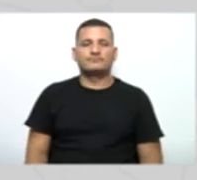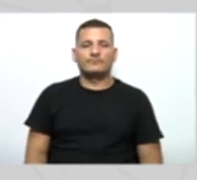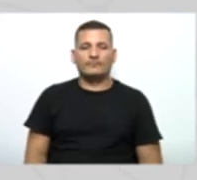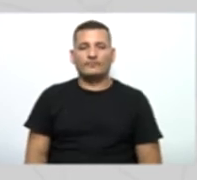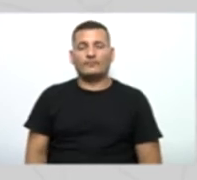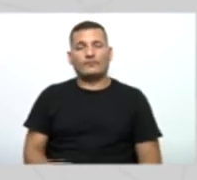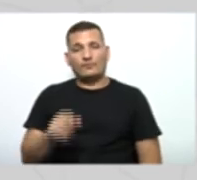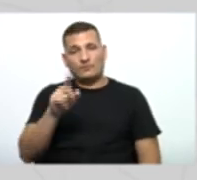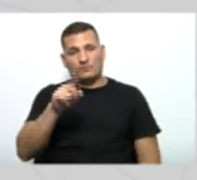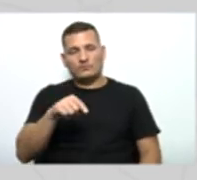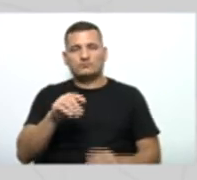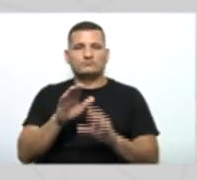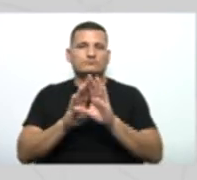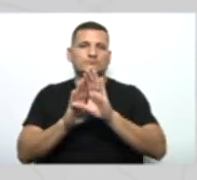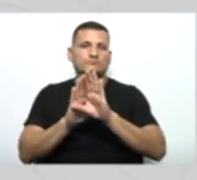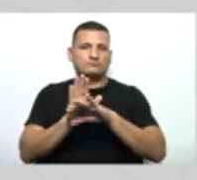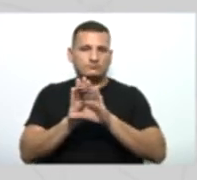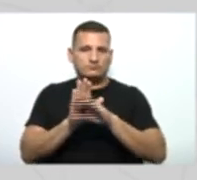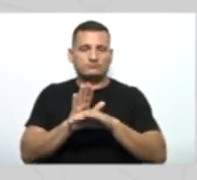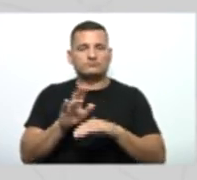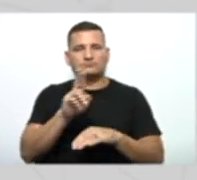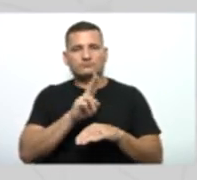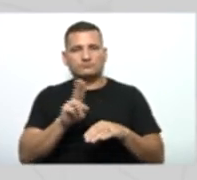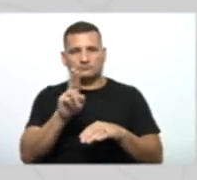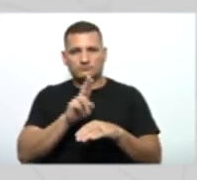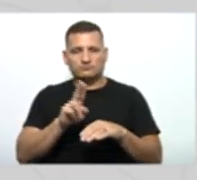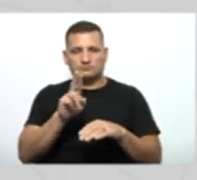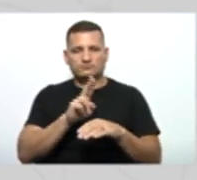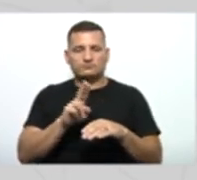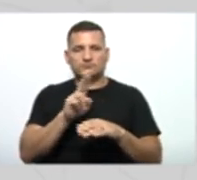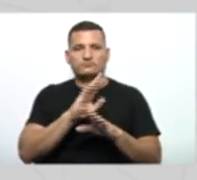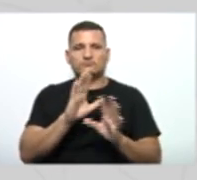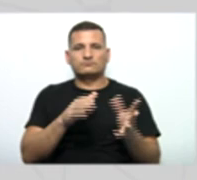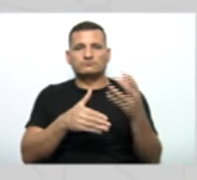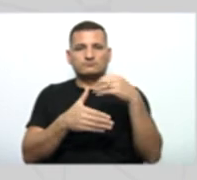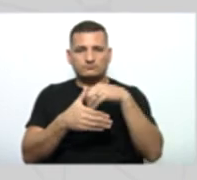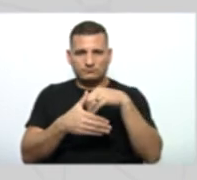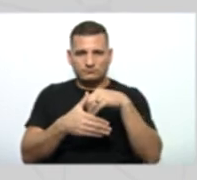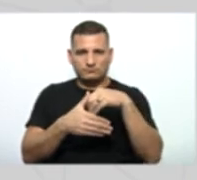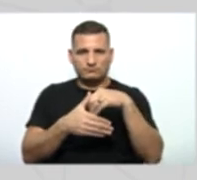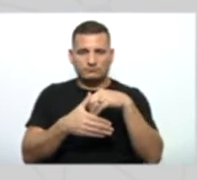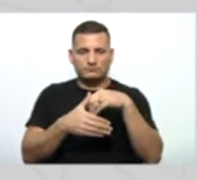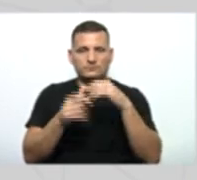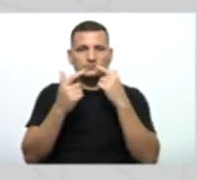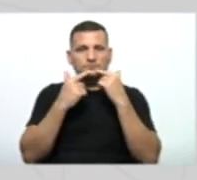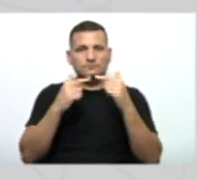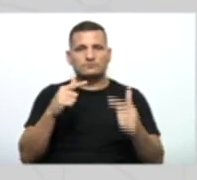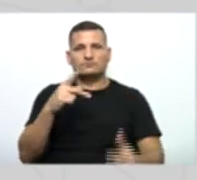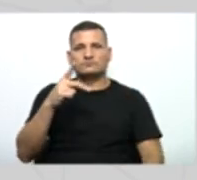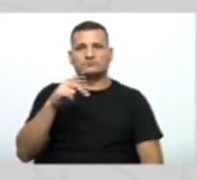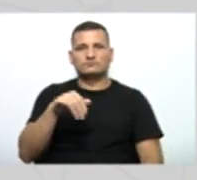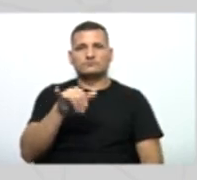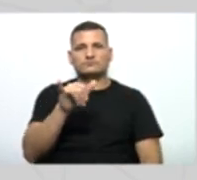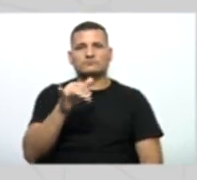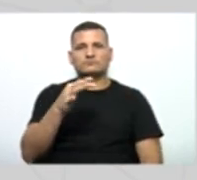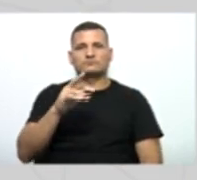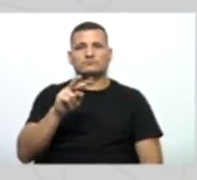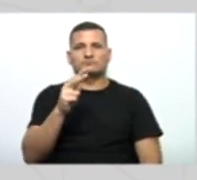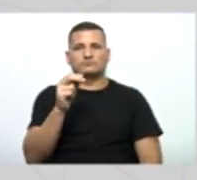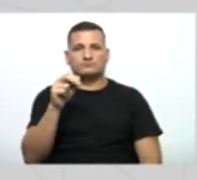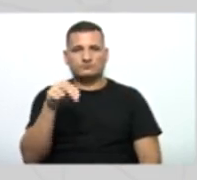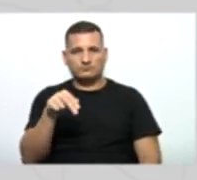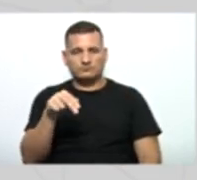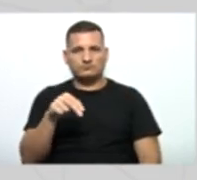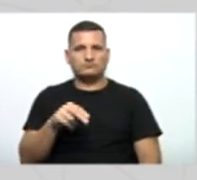esse é o conceito da utilização de encapsulamento na linguagem de programação Python. Ele permite que você acesse os atributos